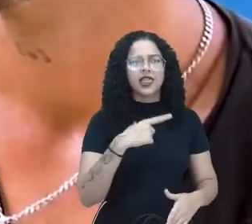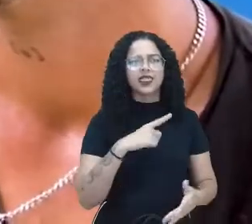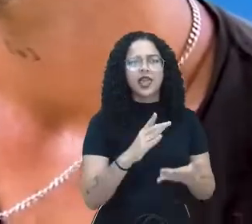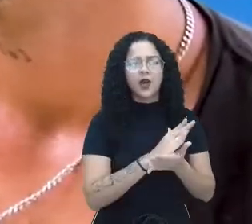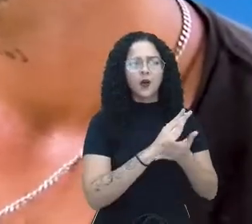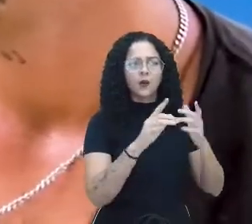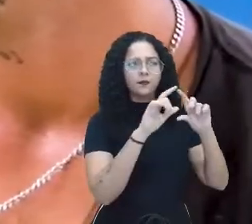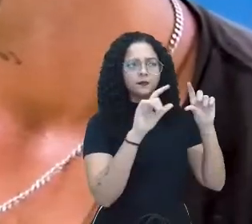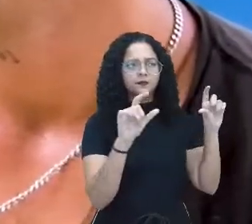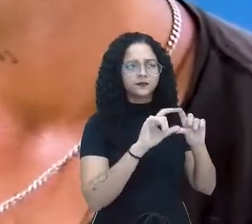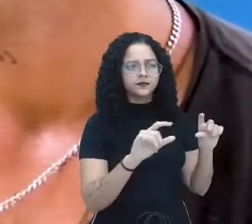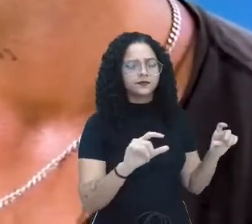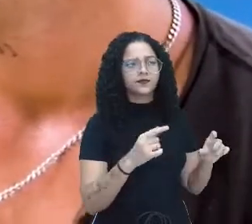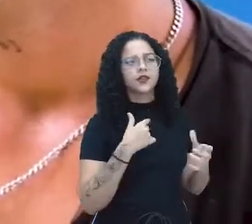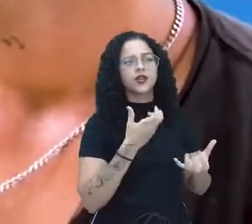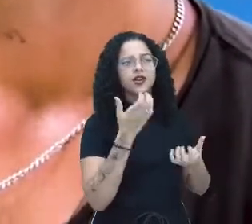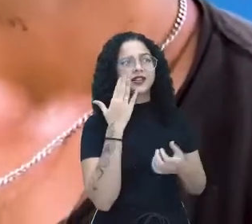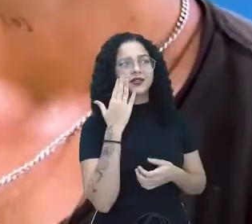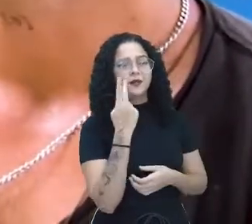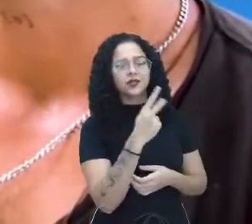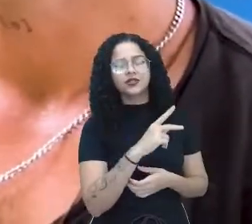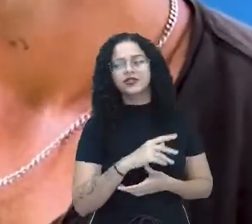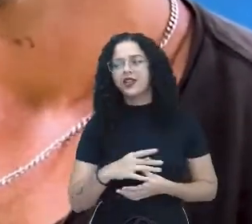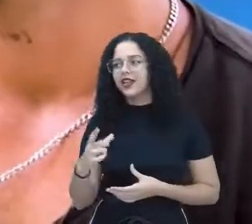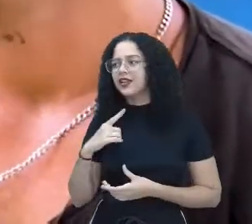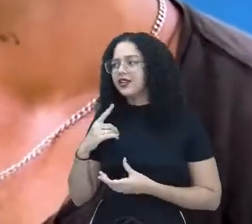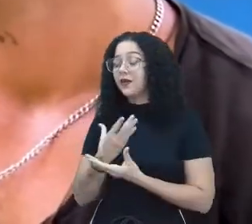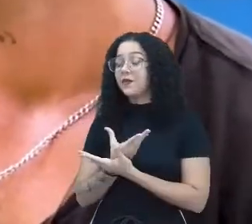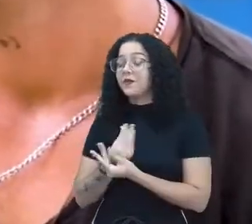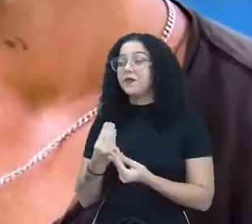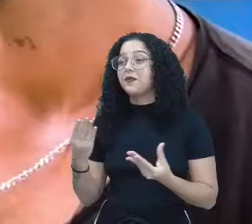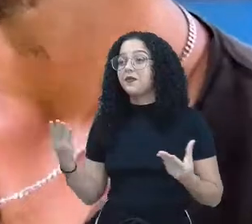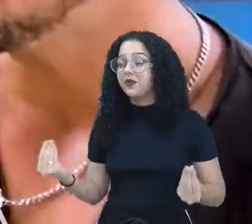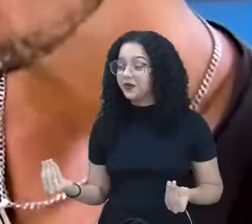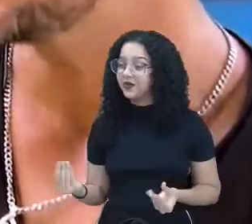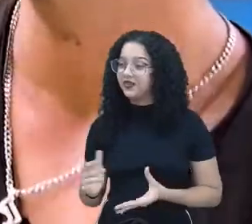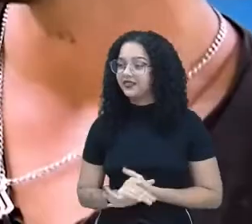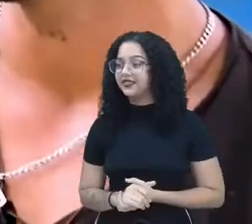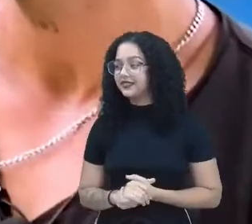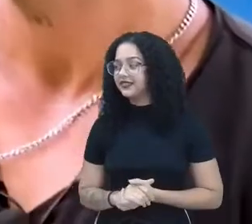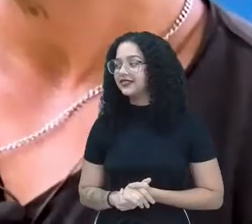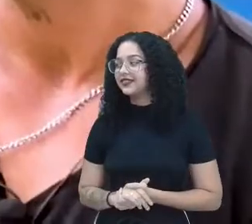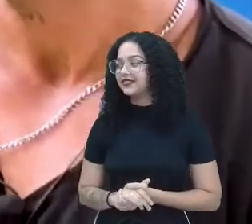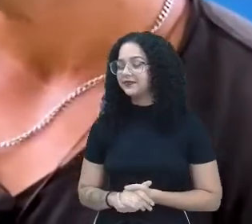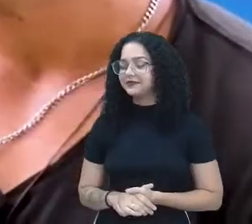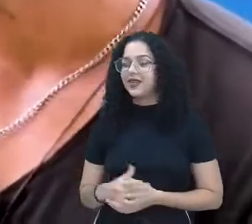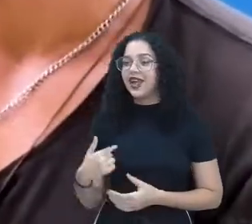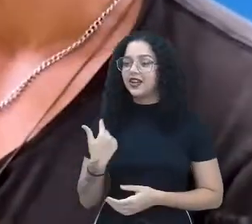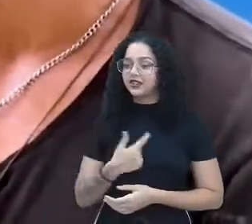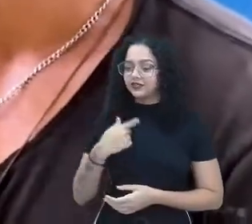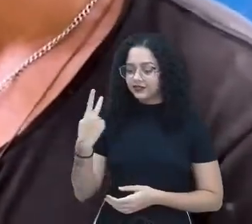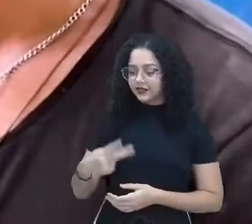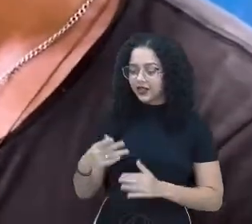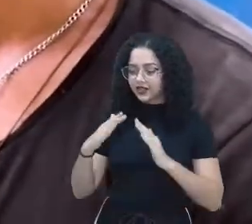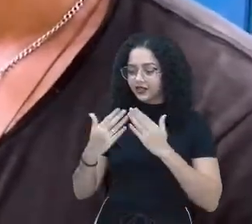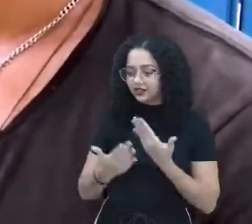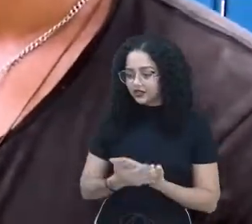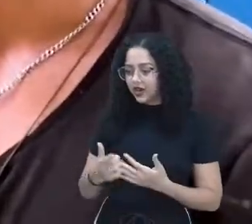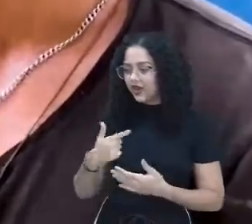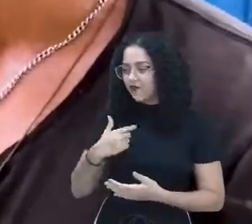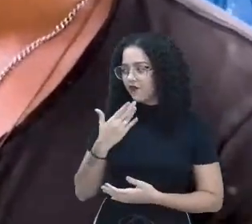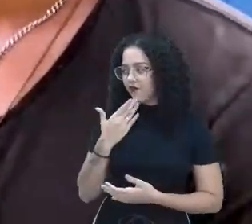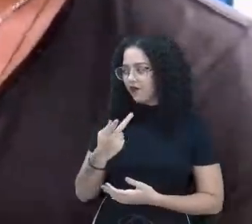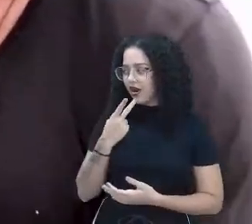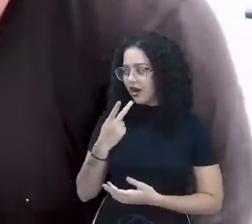alguns. E aí eu queria saber o seu. Eu tenho muitos. E como a gente está numa escola, eu vou falar de um dos principais